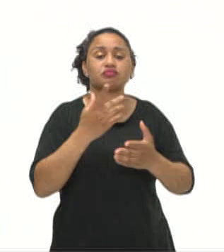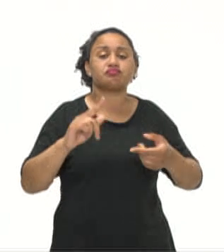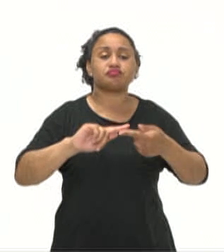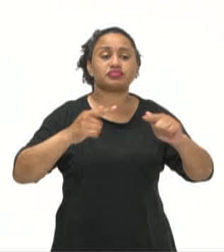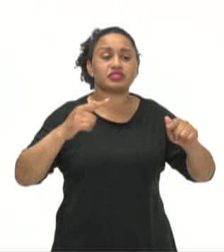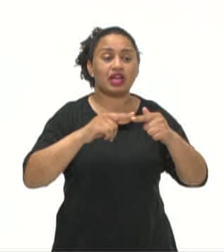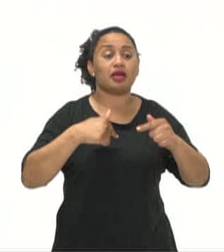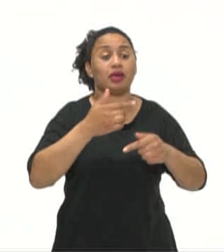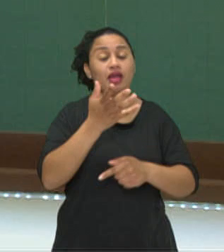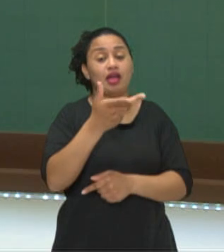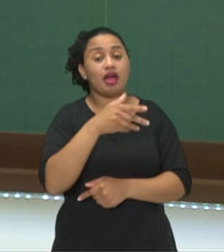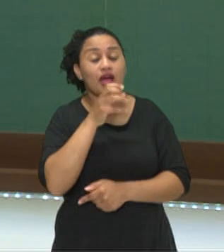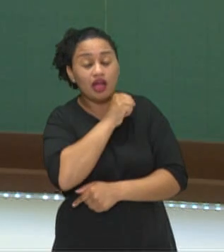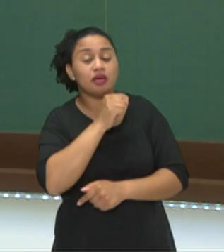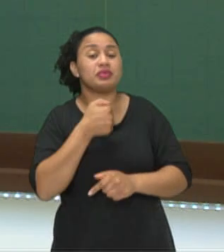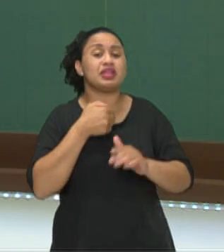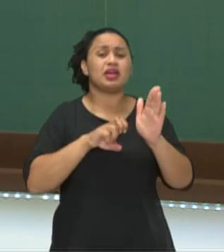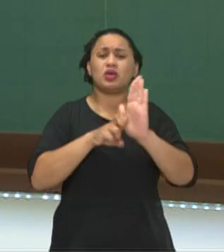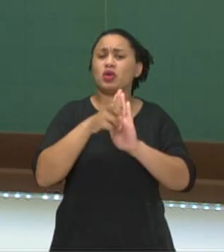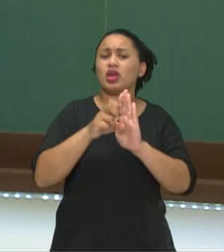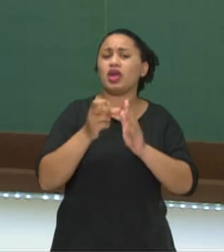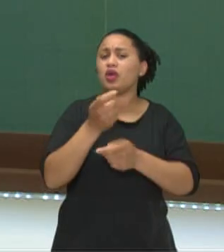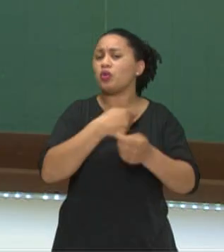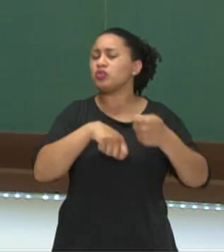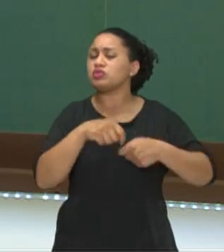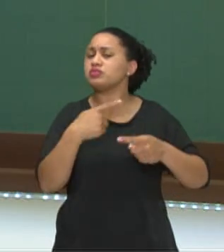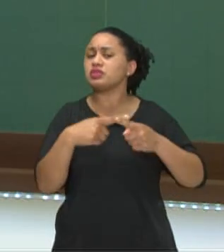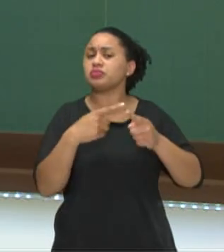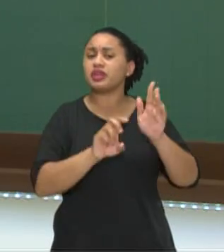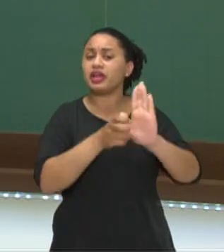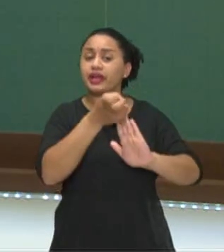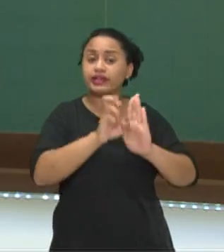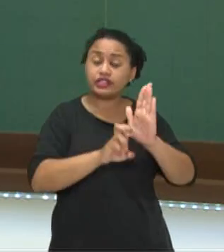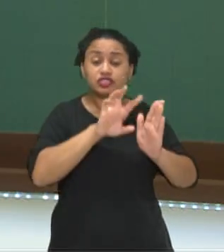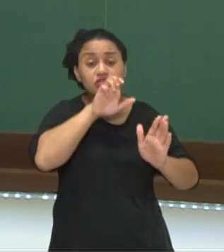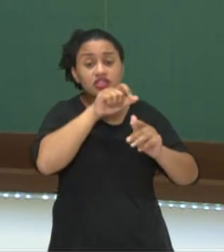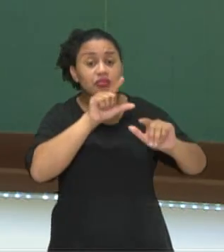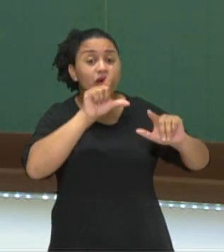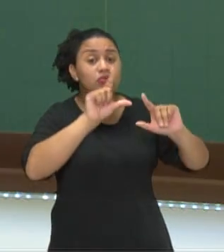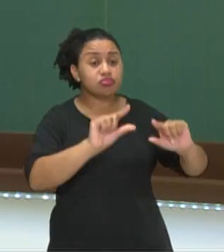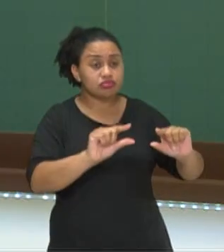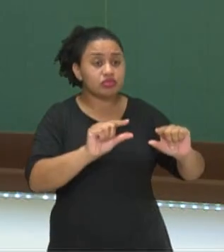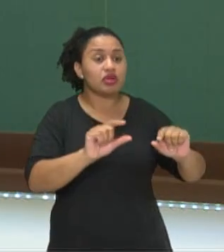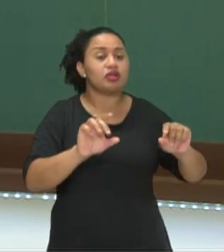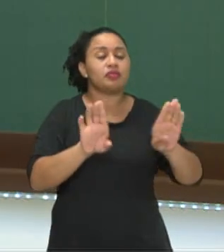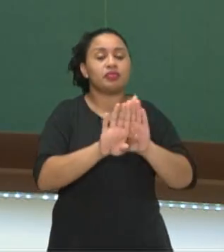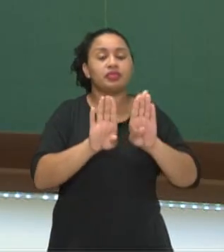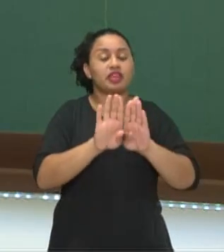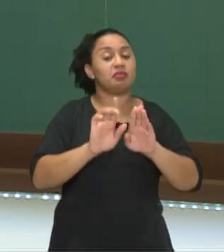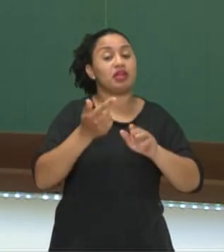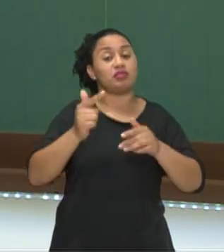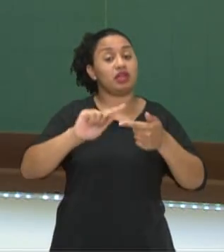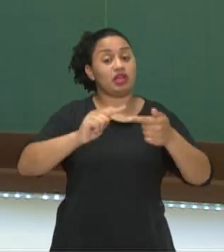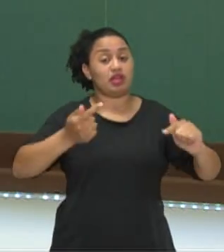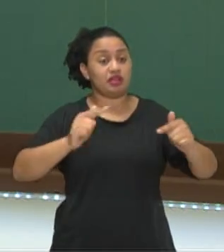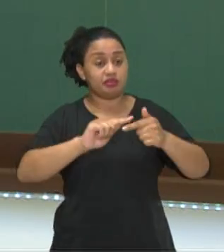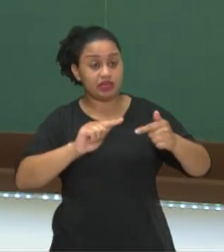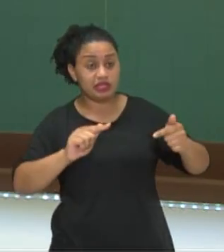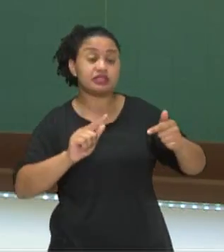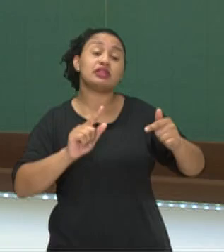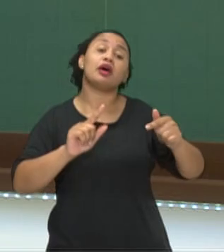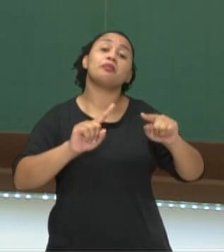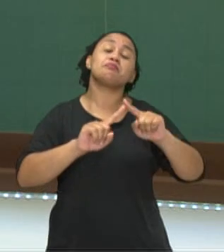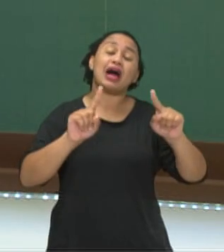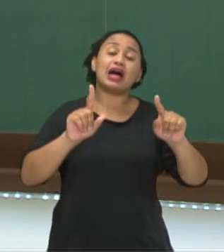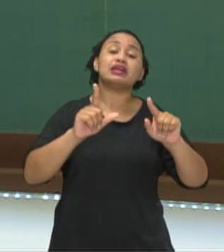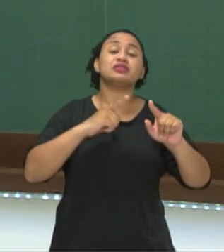é econômica para o animal, não gasta tanta energia. Agâmica, porque não vai ter gametas, e porém